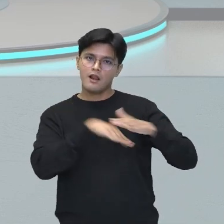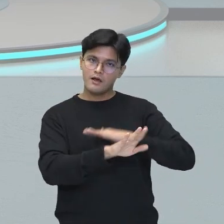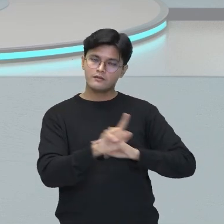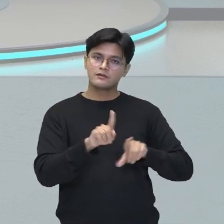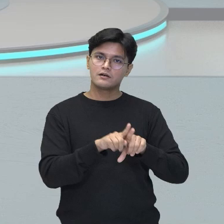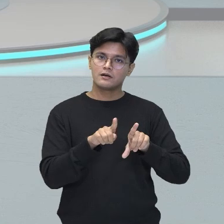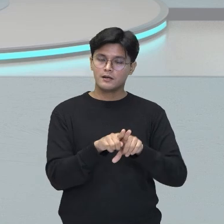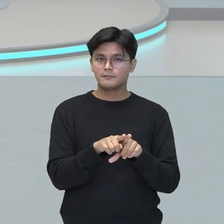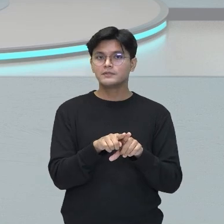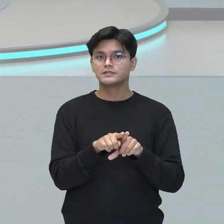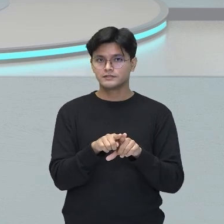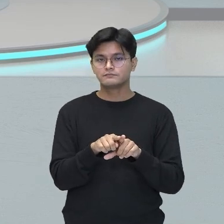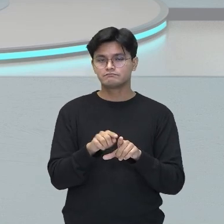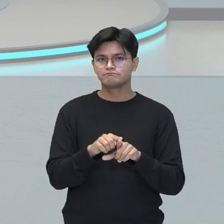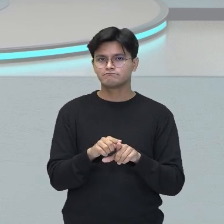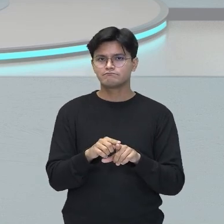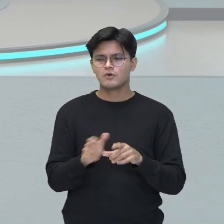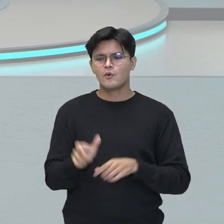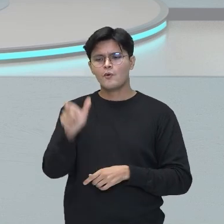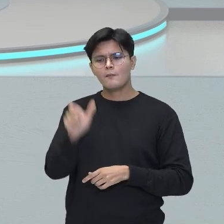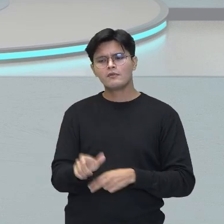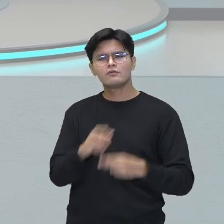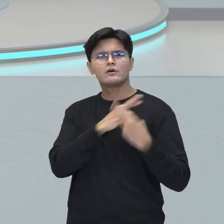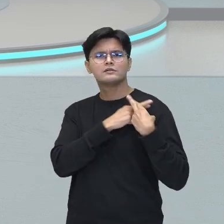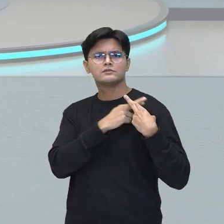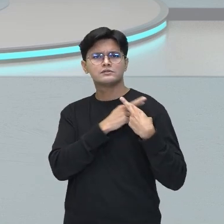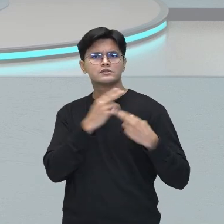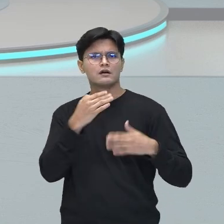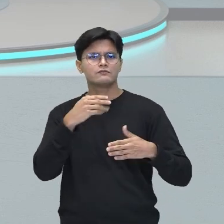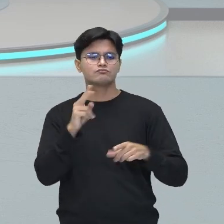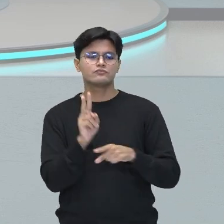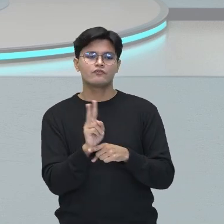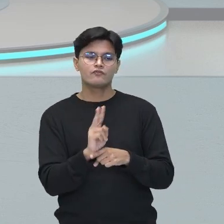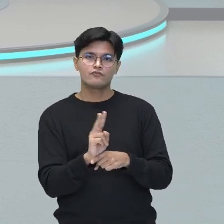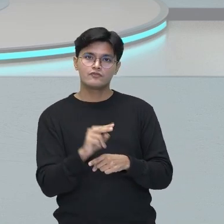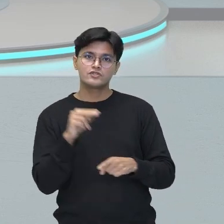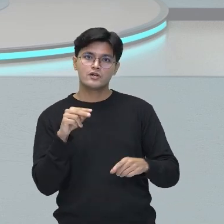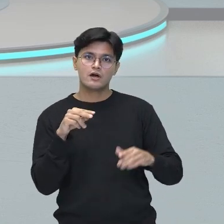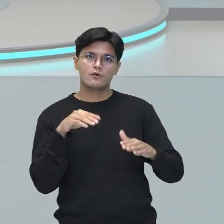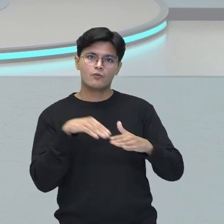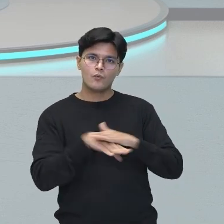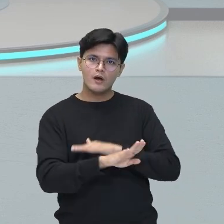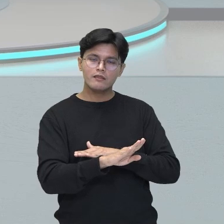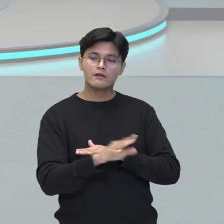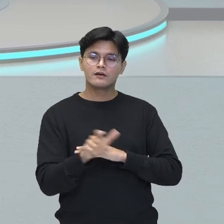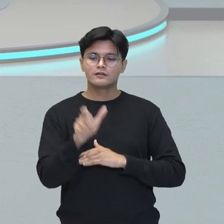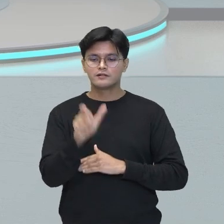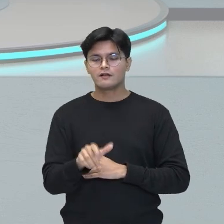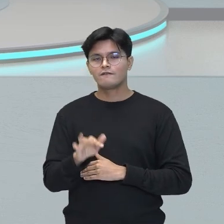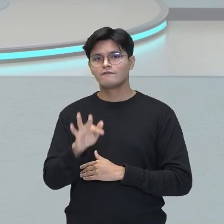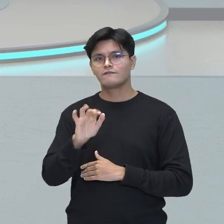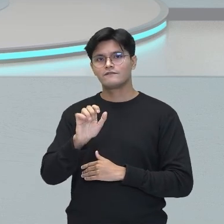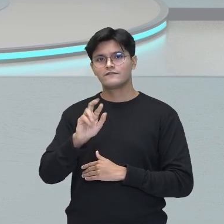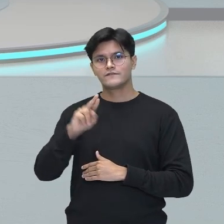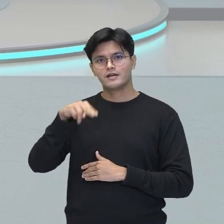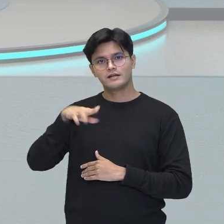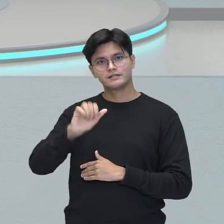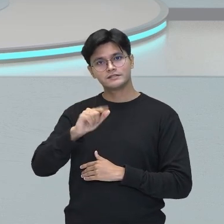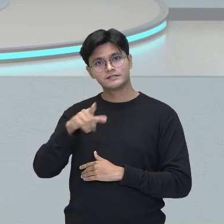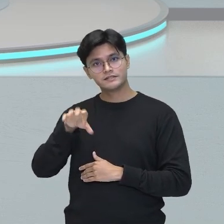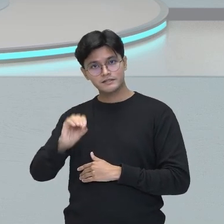esse documentos por guardar né era o Fernão Lopes então houve também